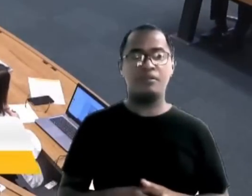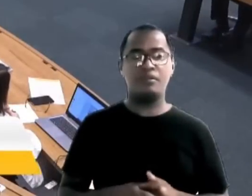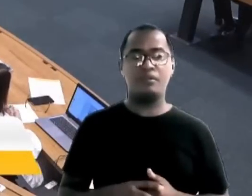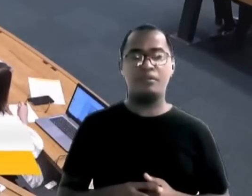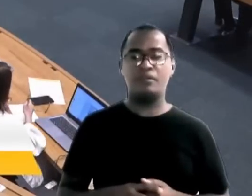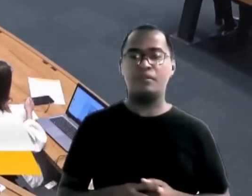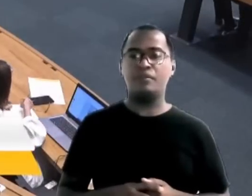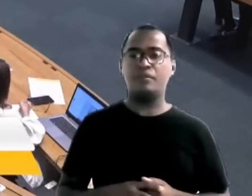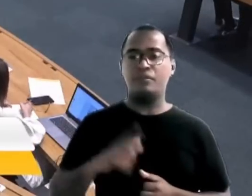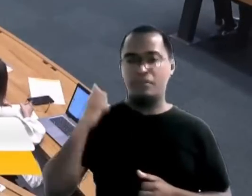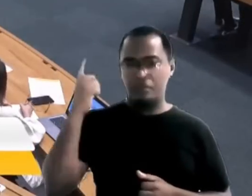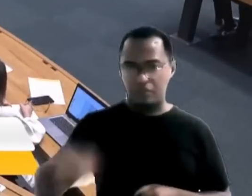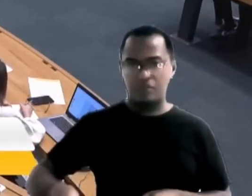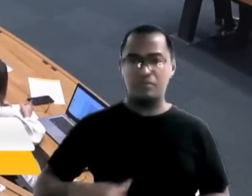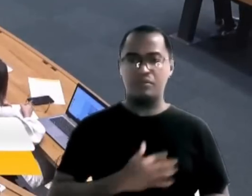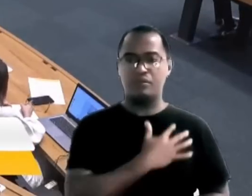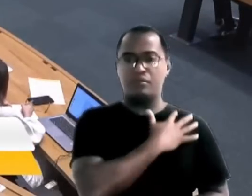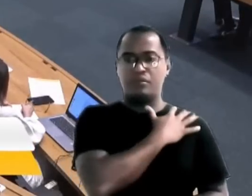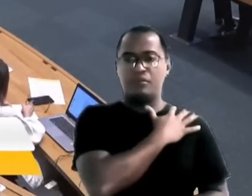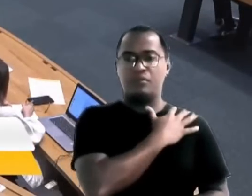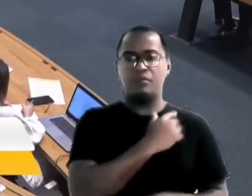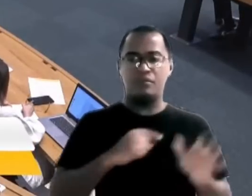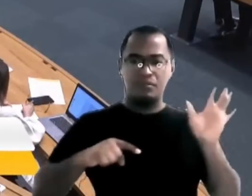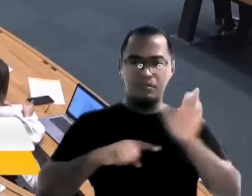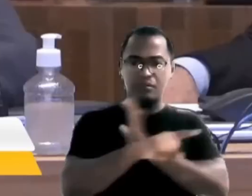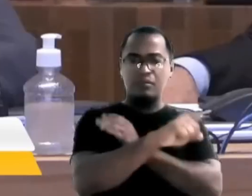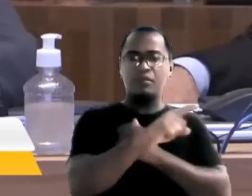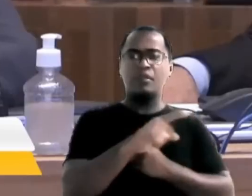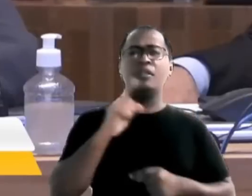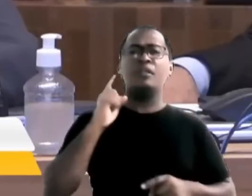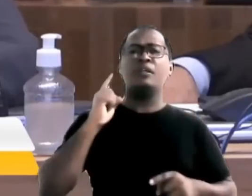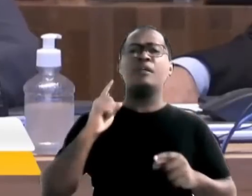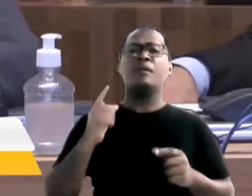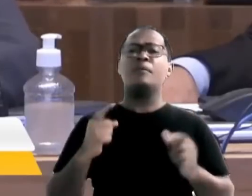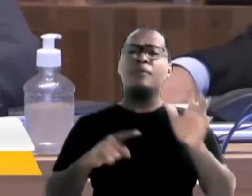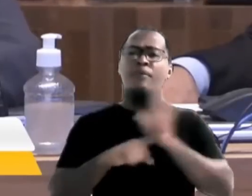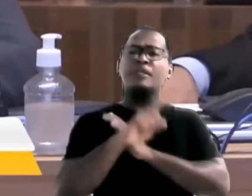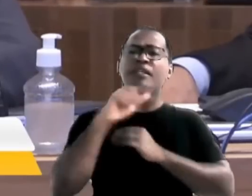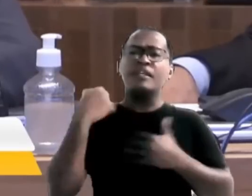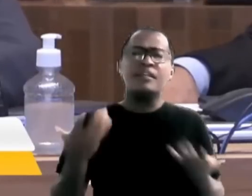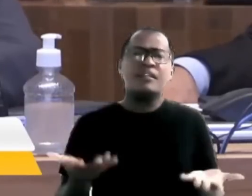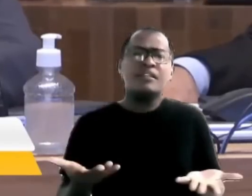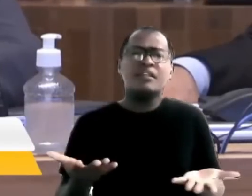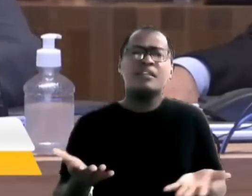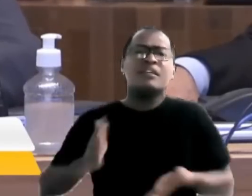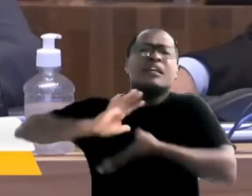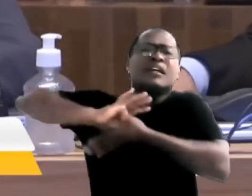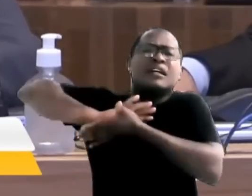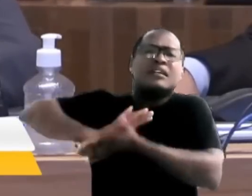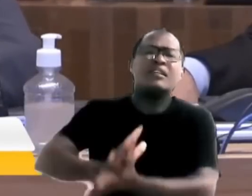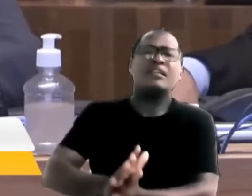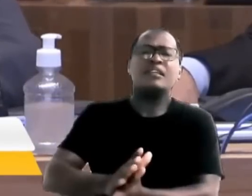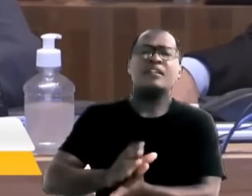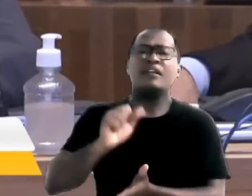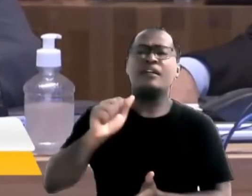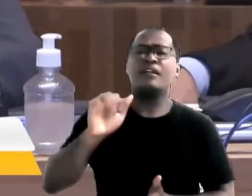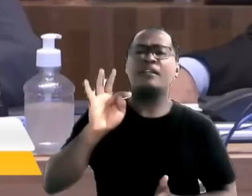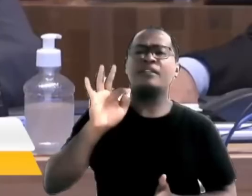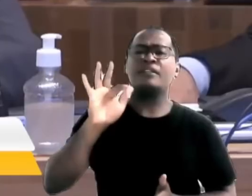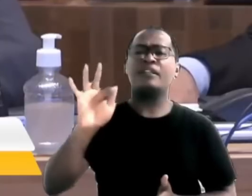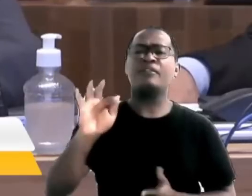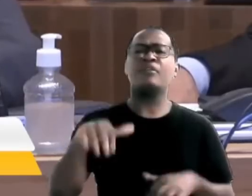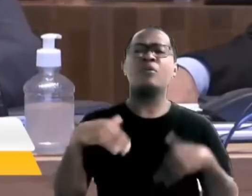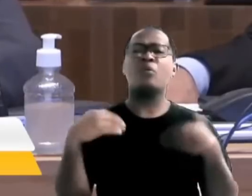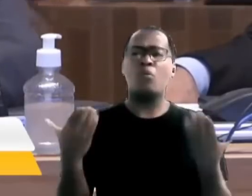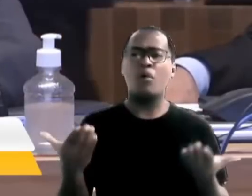General, eu vou repetir. Que atitude drástica seria essa que seria tomada contra o STF se